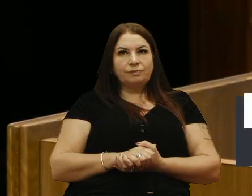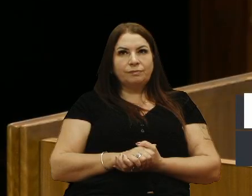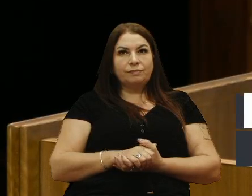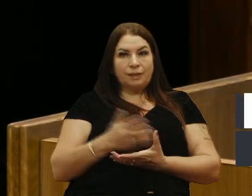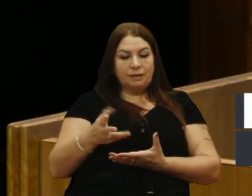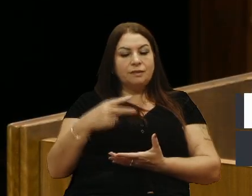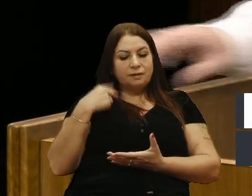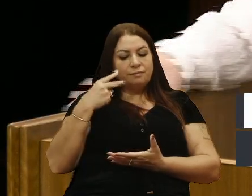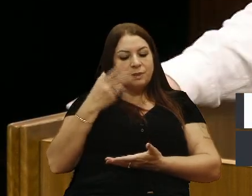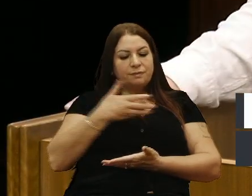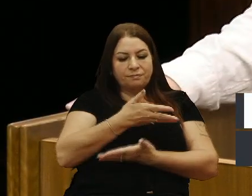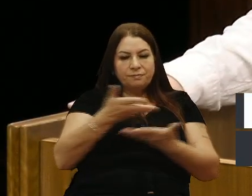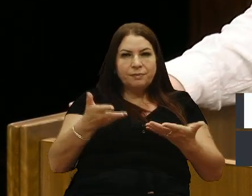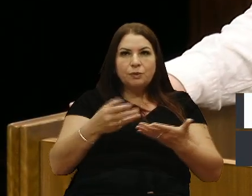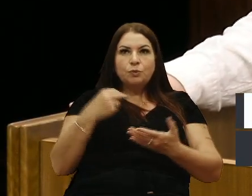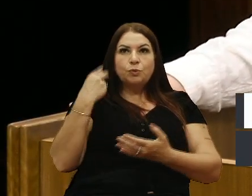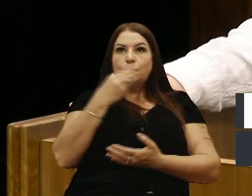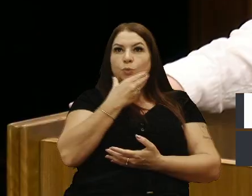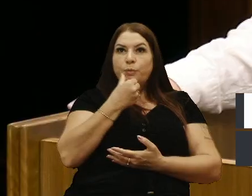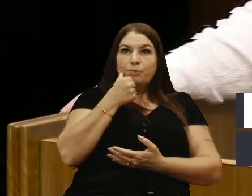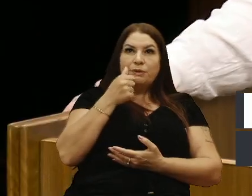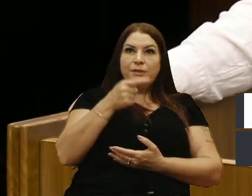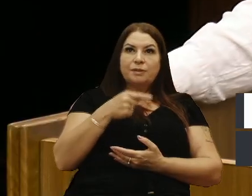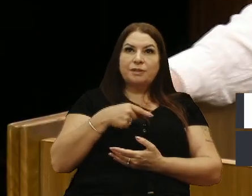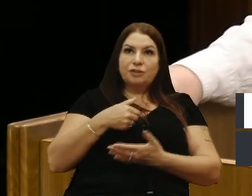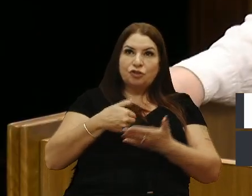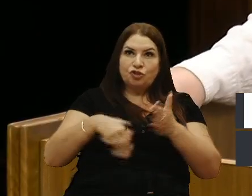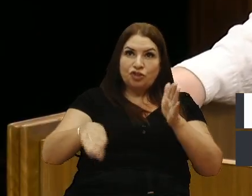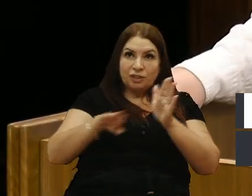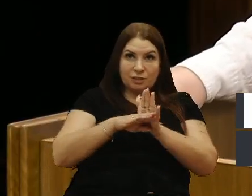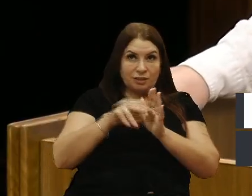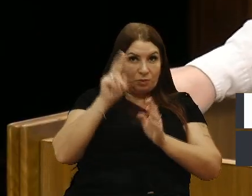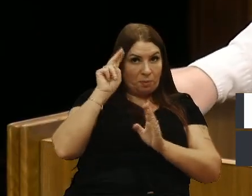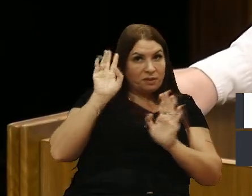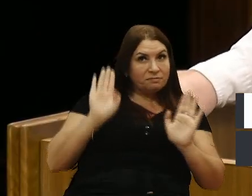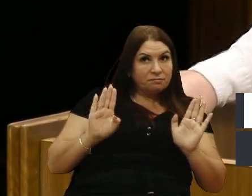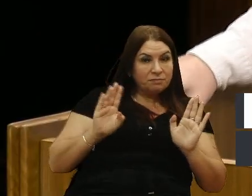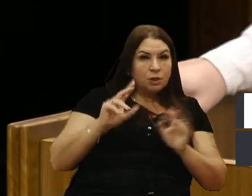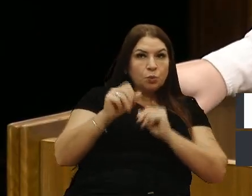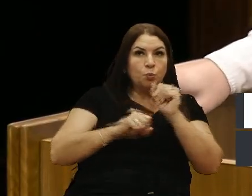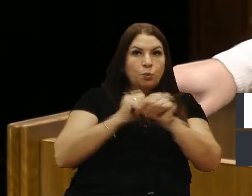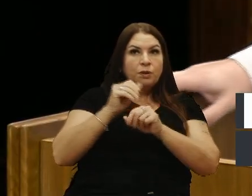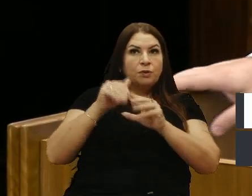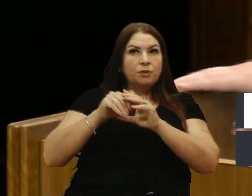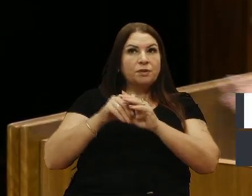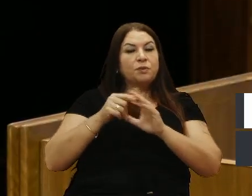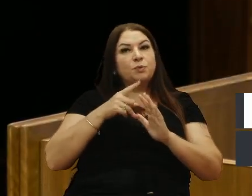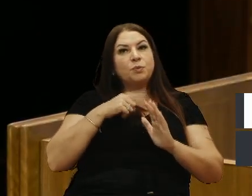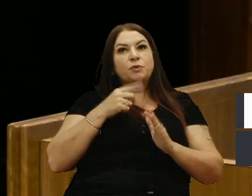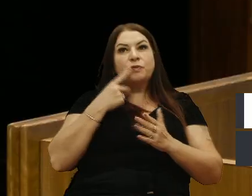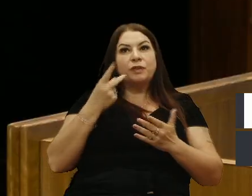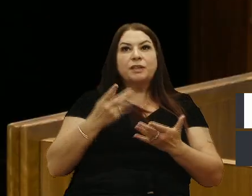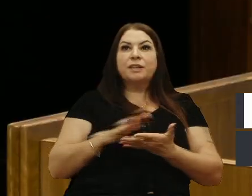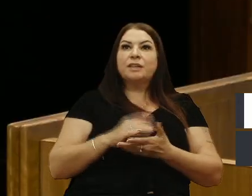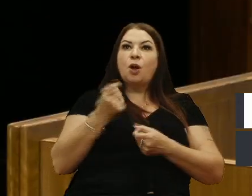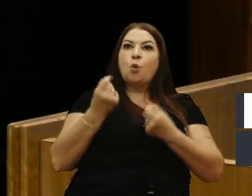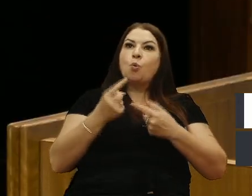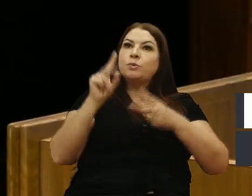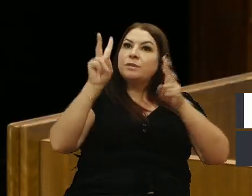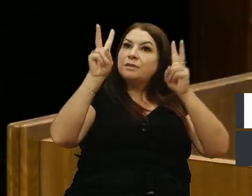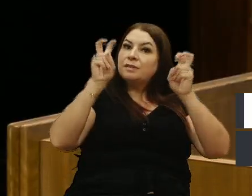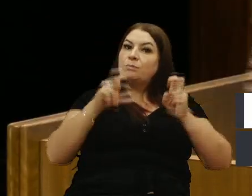vereança. O senhor e a senhora de casa está chegando a Páscoa? E ano eleitoral na Páscoa eu gostaria de falar sobre alguns